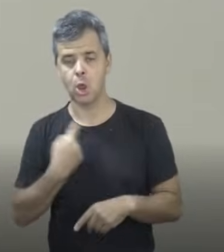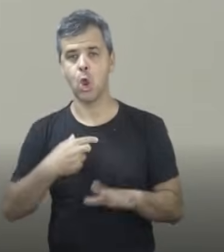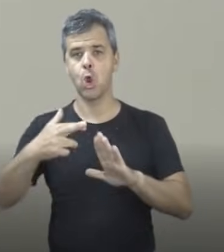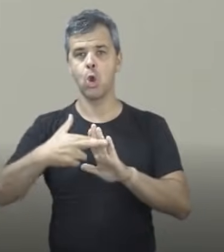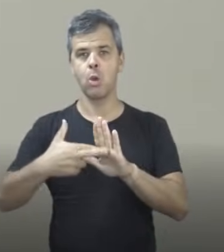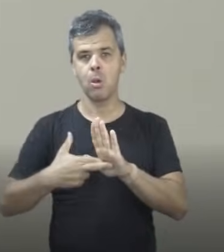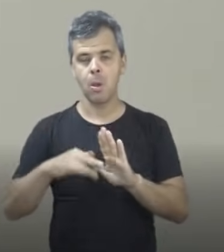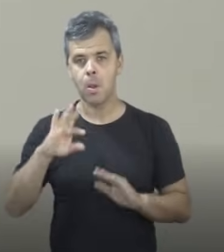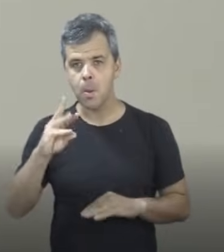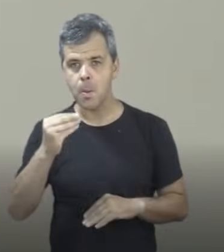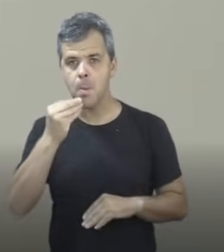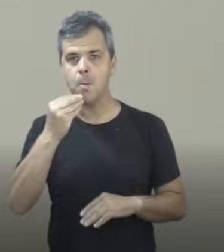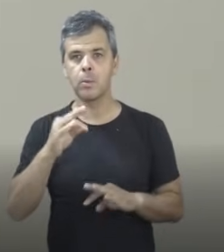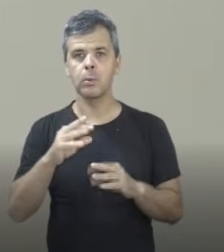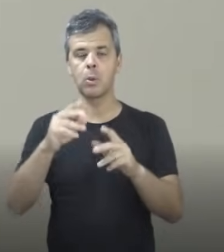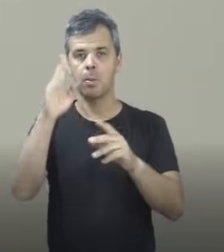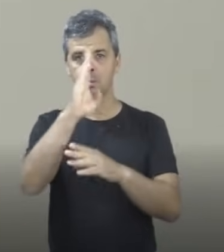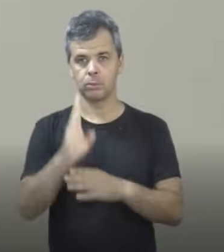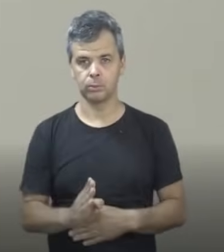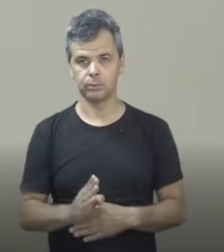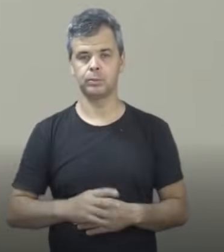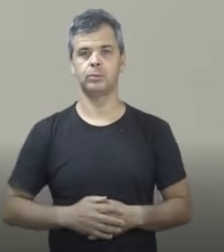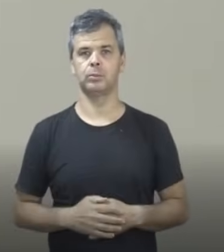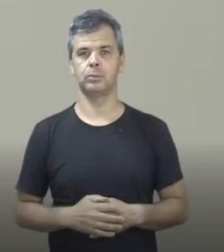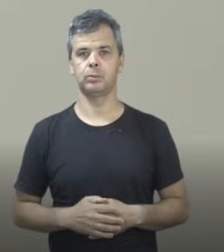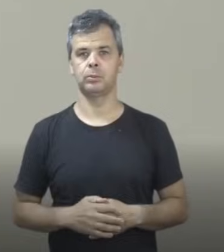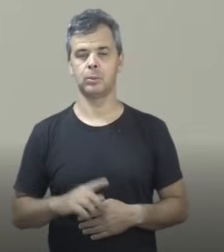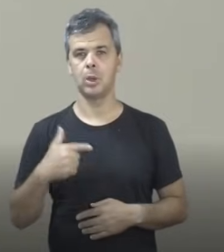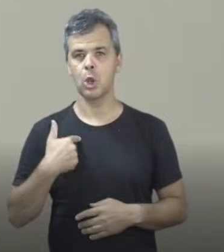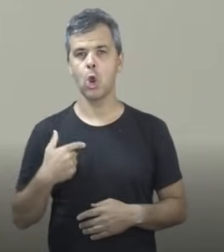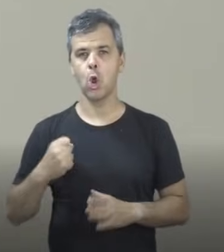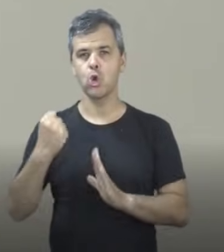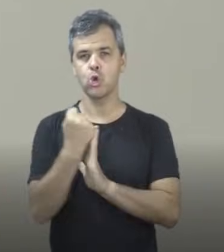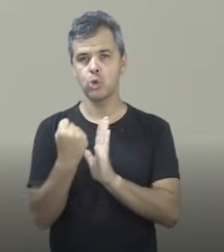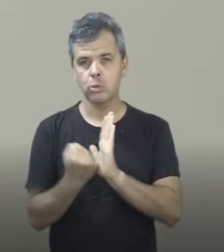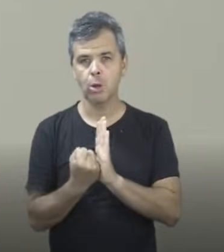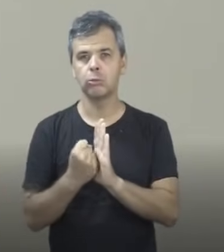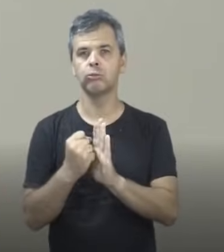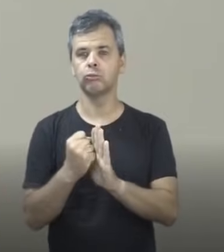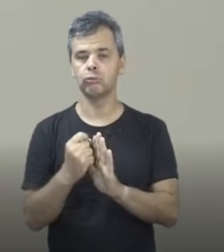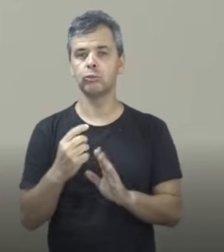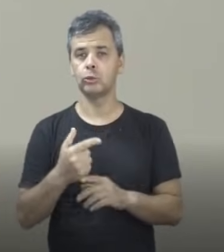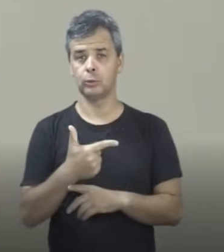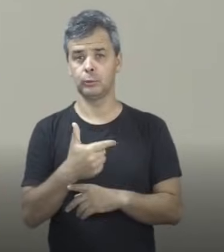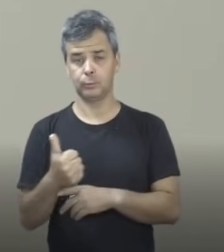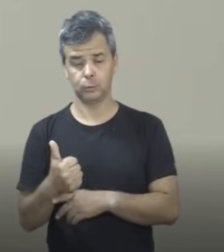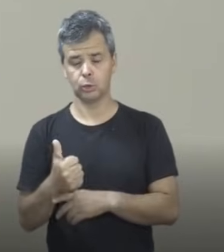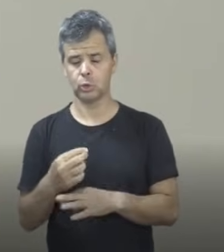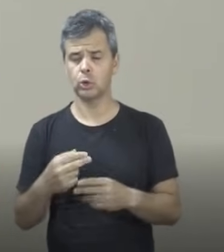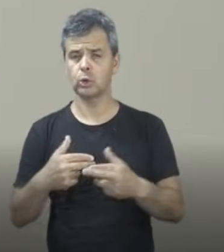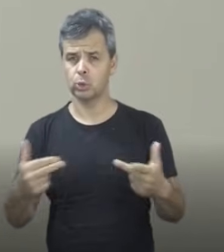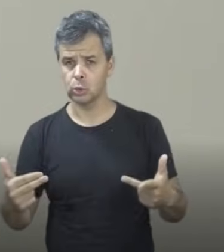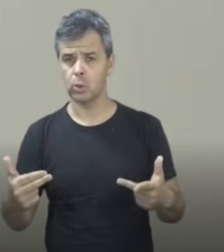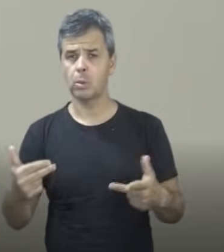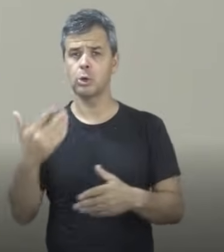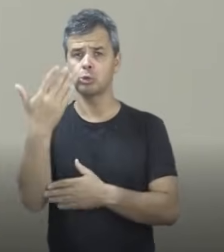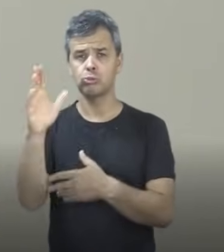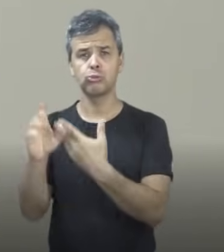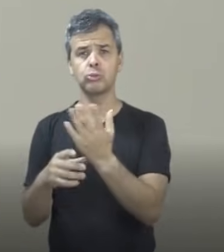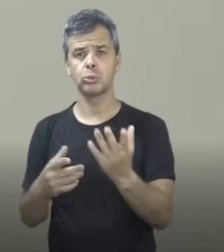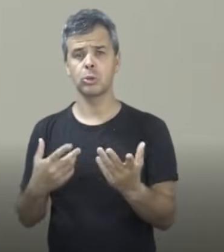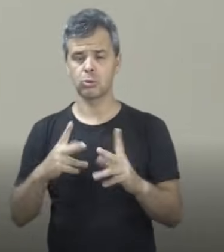de oportunidade para o Brasil, entendeu? Aqui para o século XXI, porque pelas condições, tudo aquilo que o Brasil tem